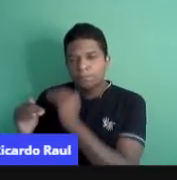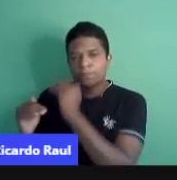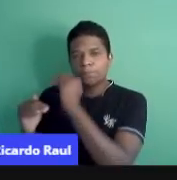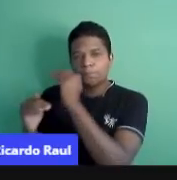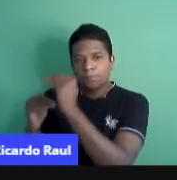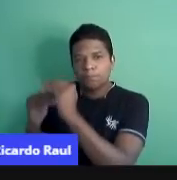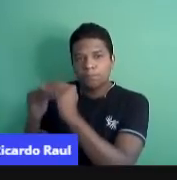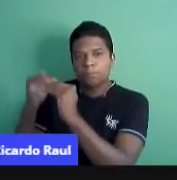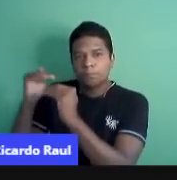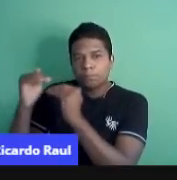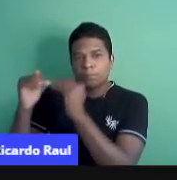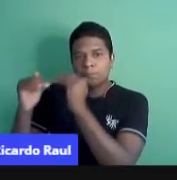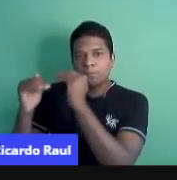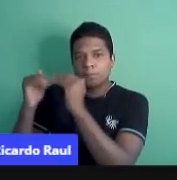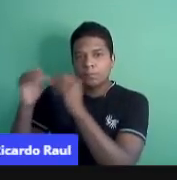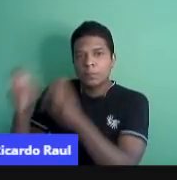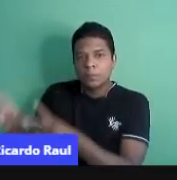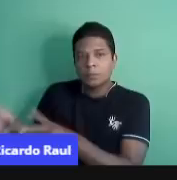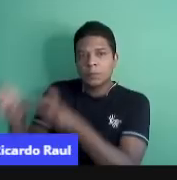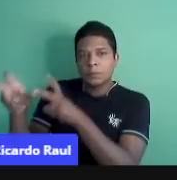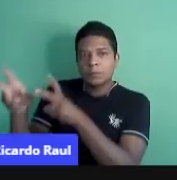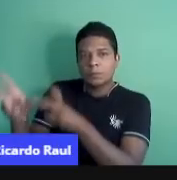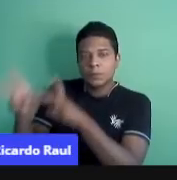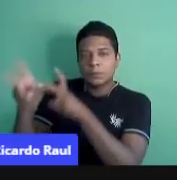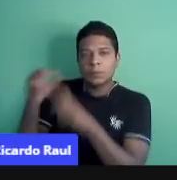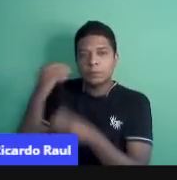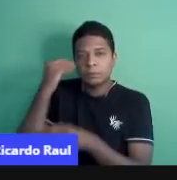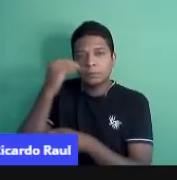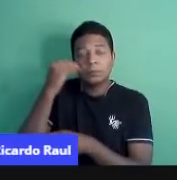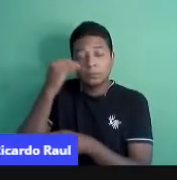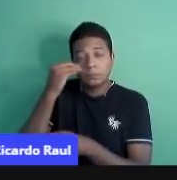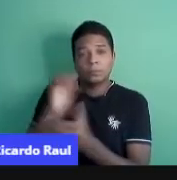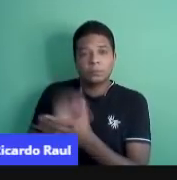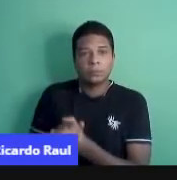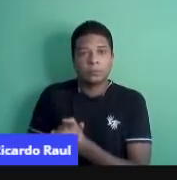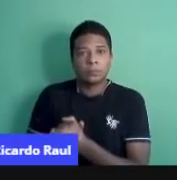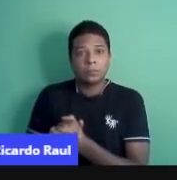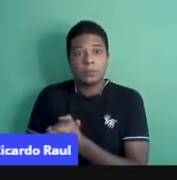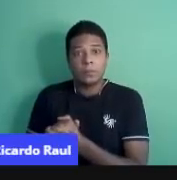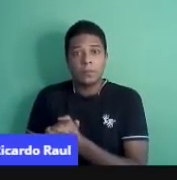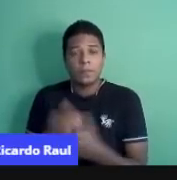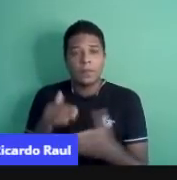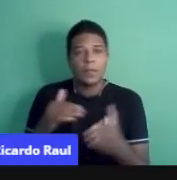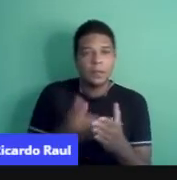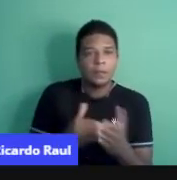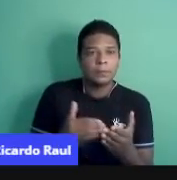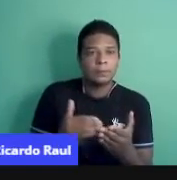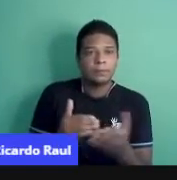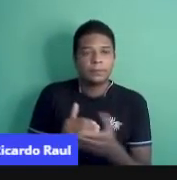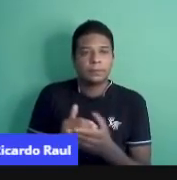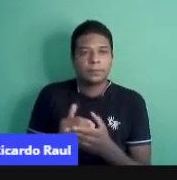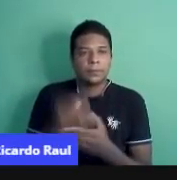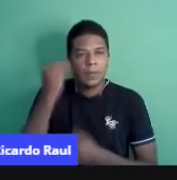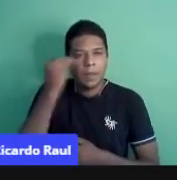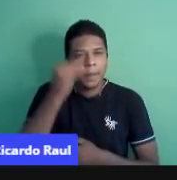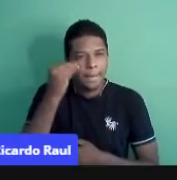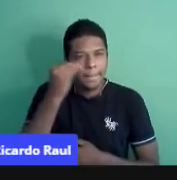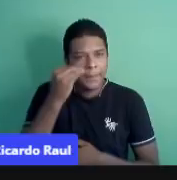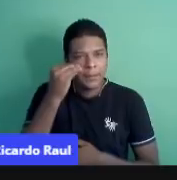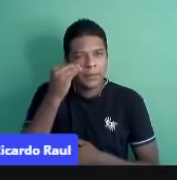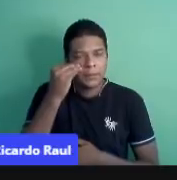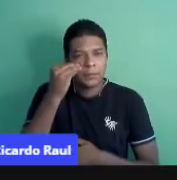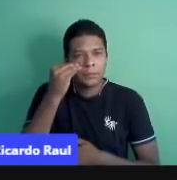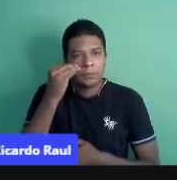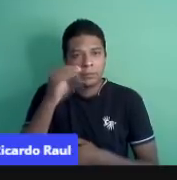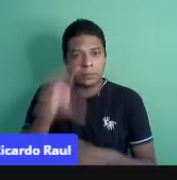da sua experiência. O produto final, ele vem de uma experiência que vai